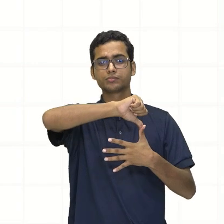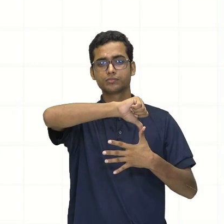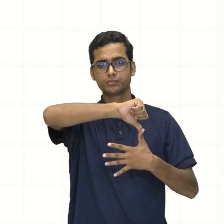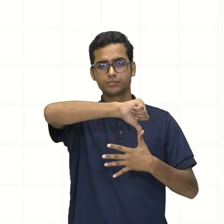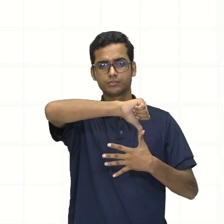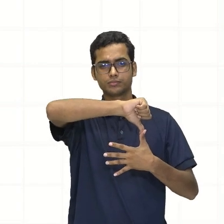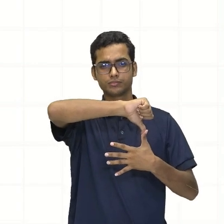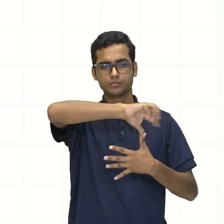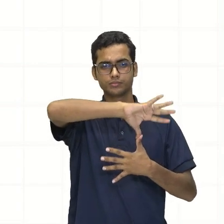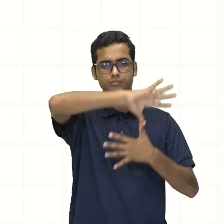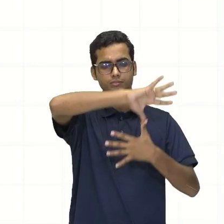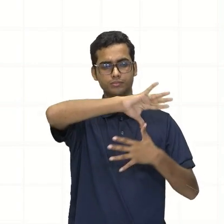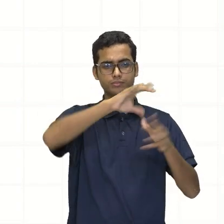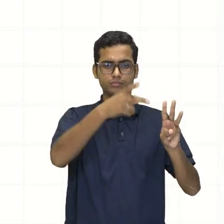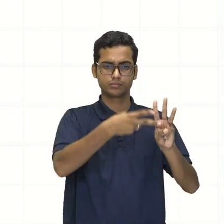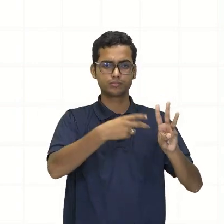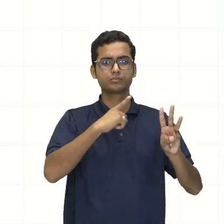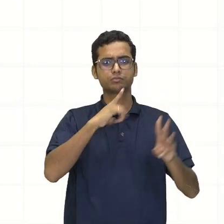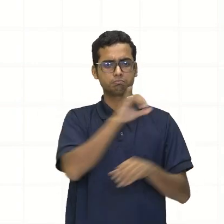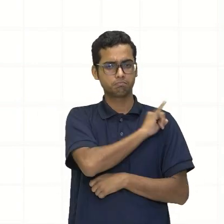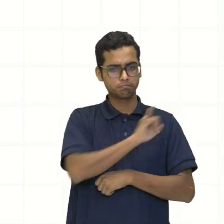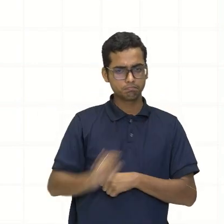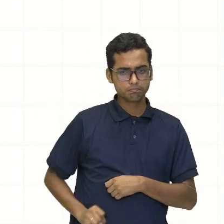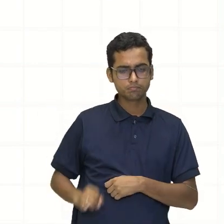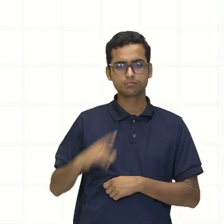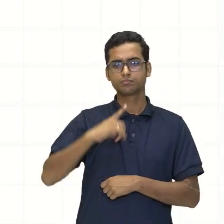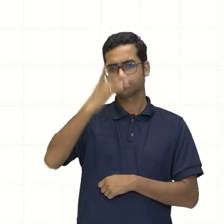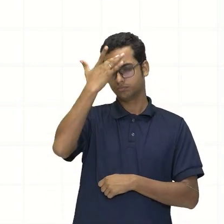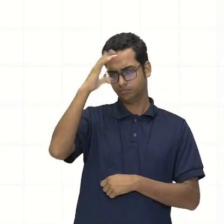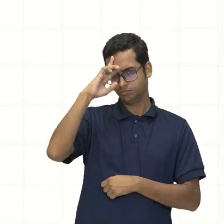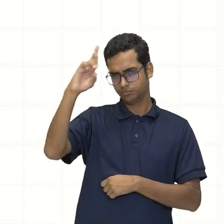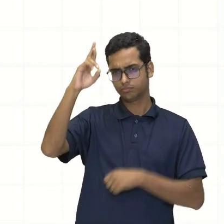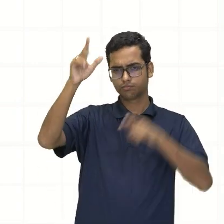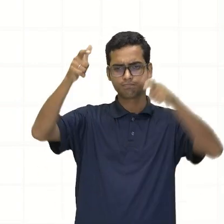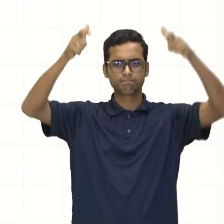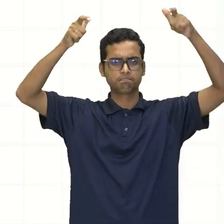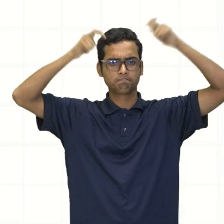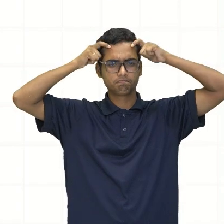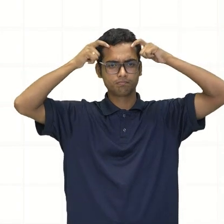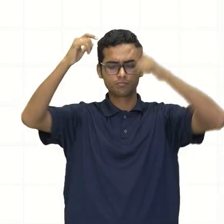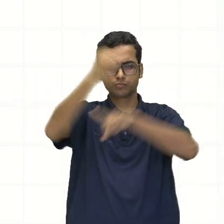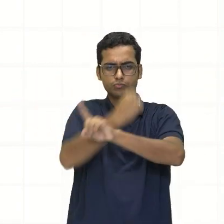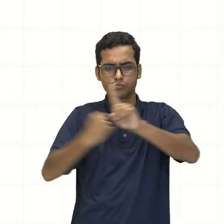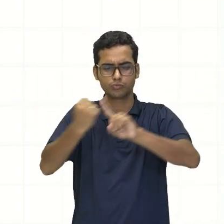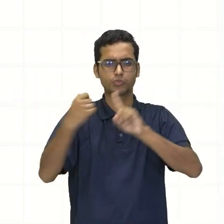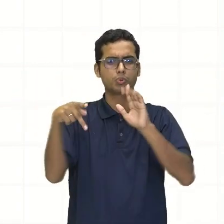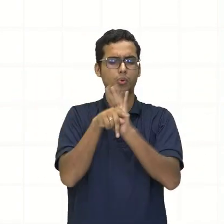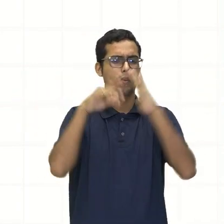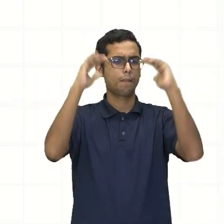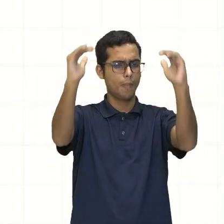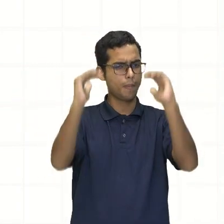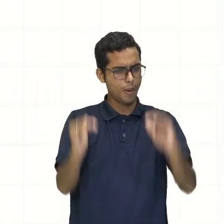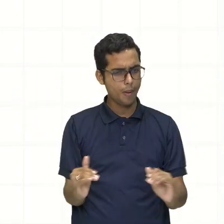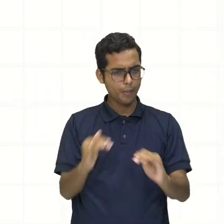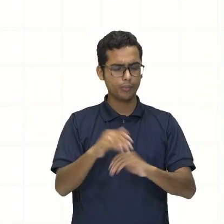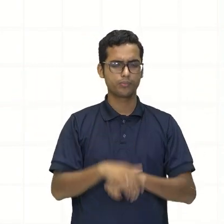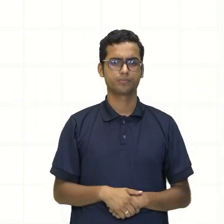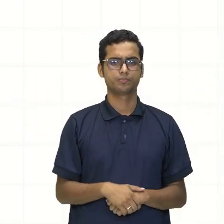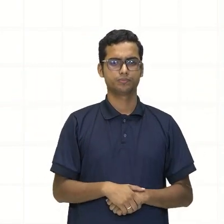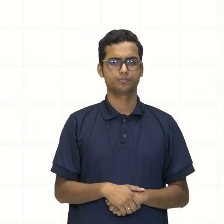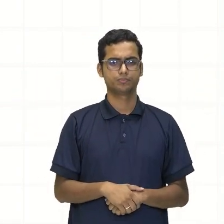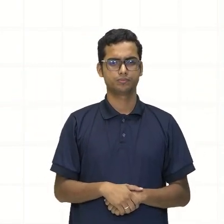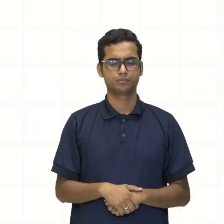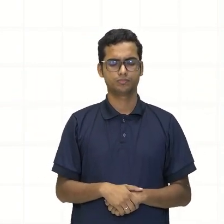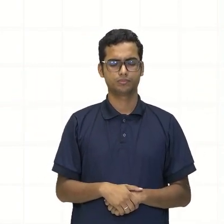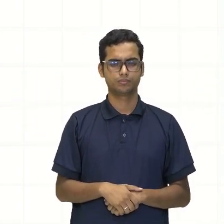de impérios, chefiados por imperadores, sociedade hierarquizada, ou seja,